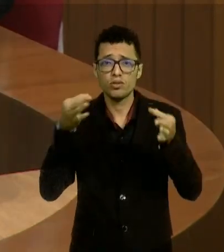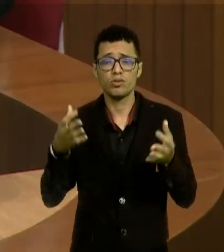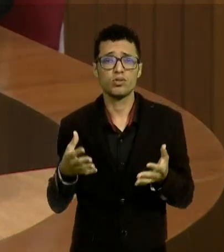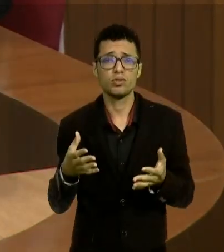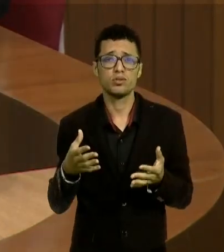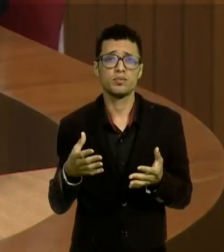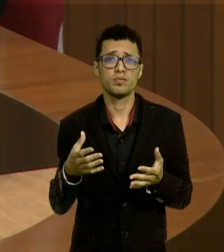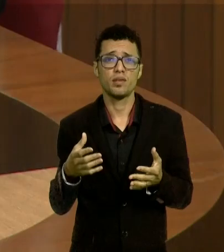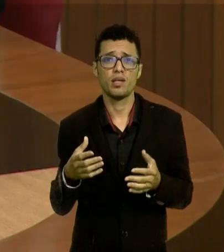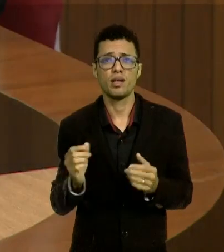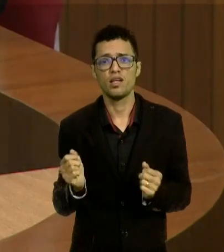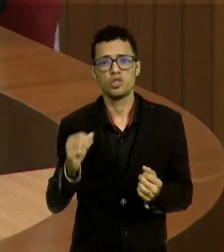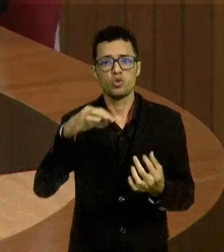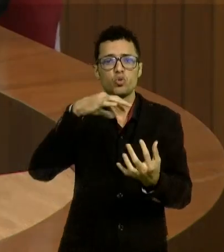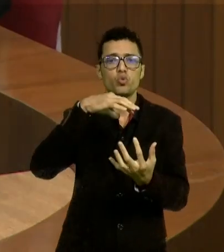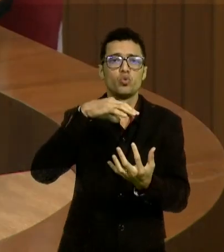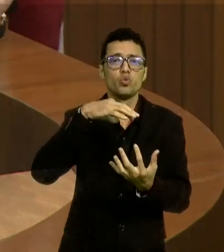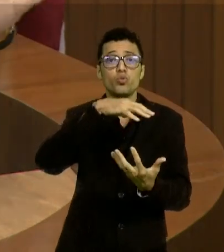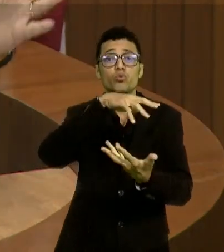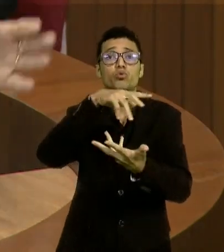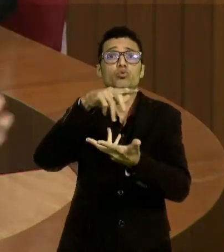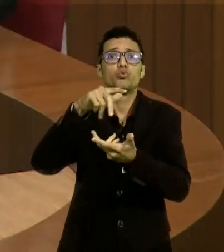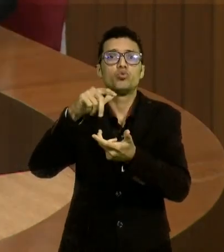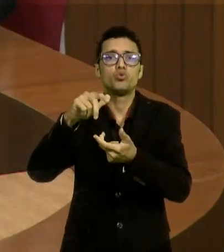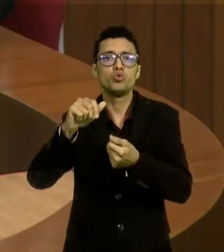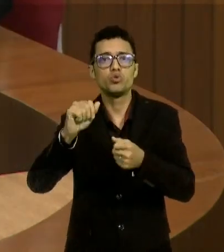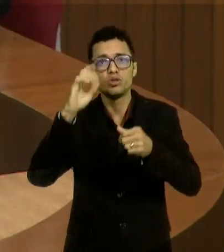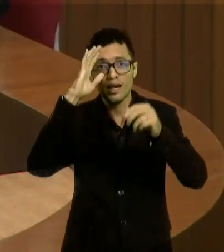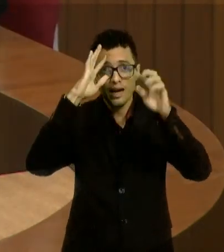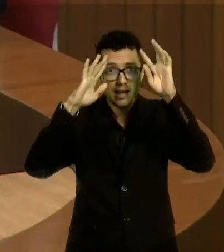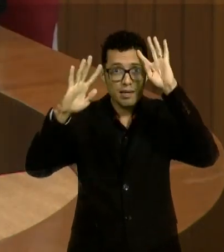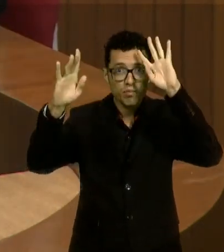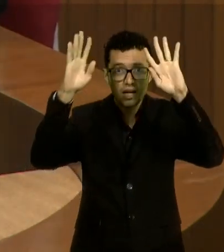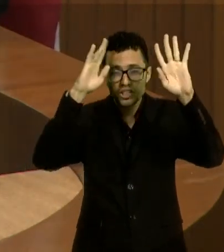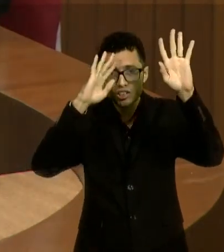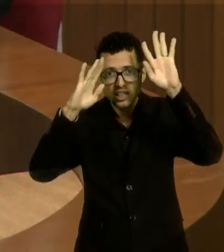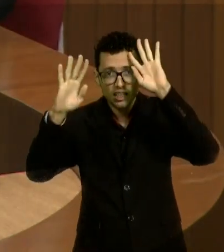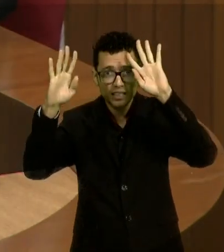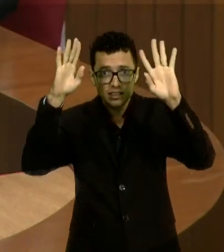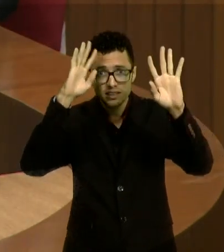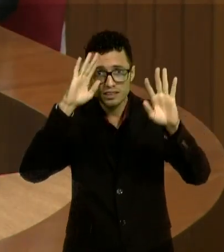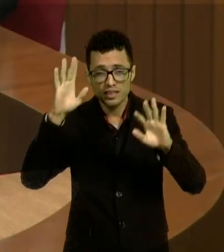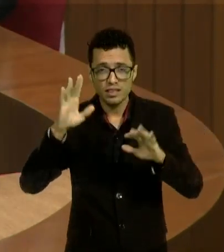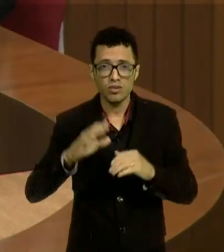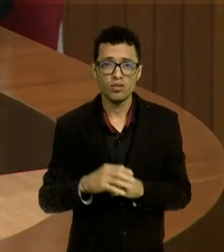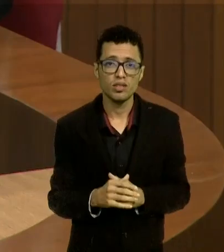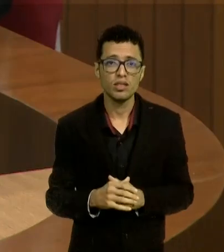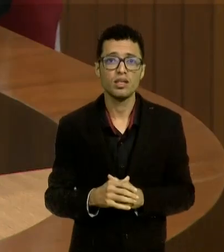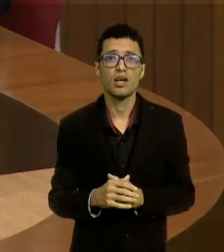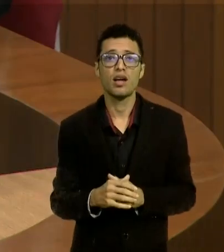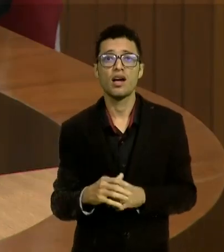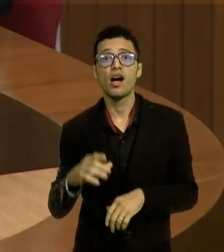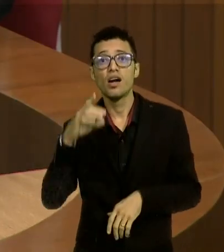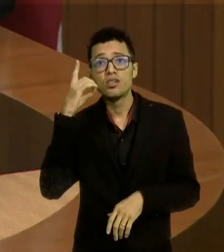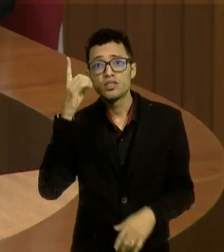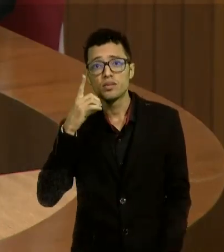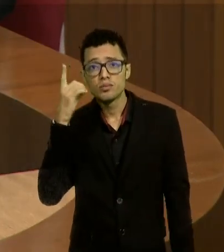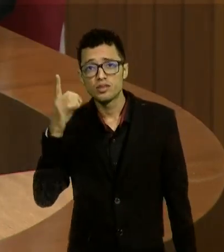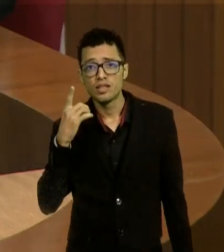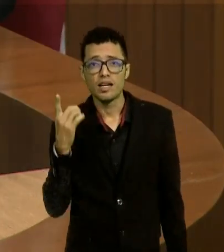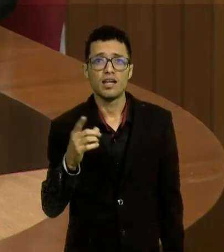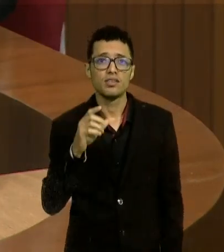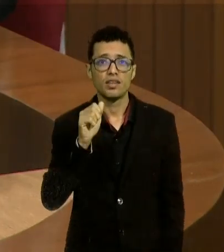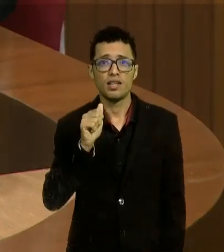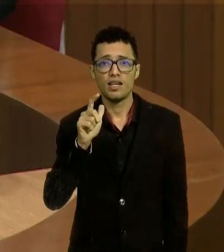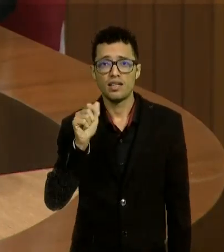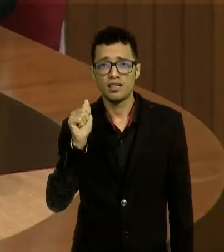para o seu marido, o ex-deputado Estênio Rezende, para o seu pré-candidato Alan da Marisol, seja o